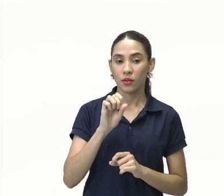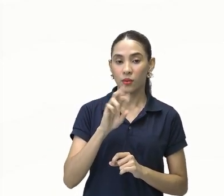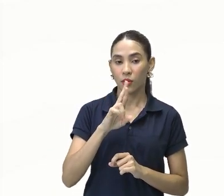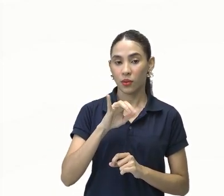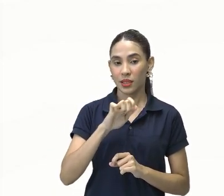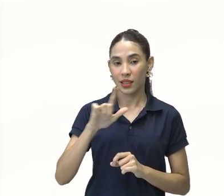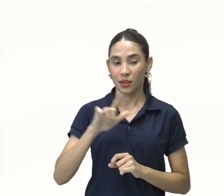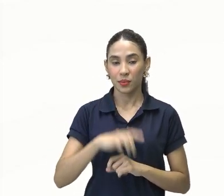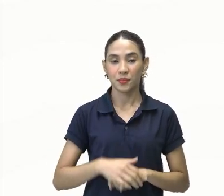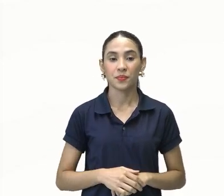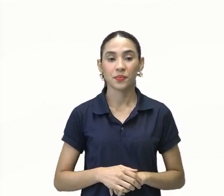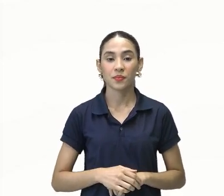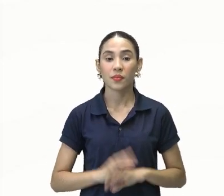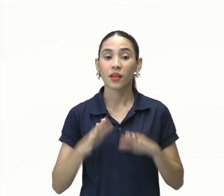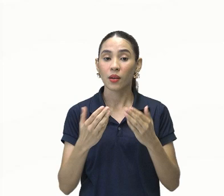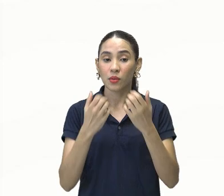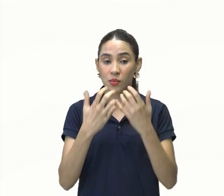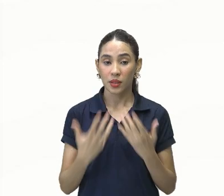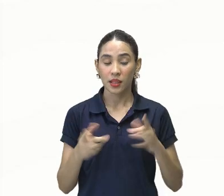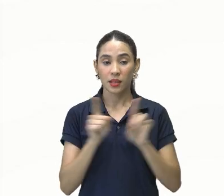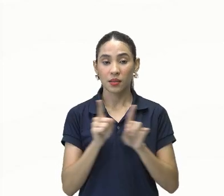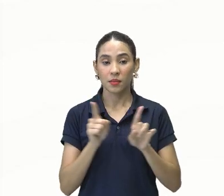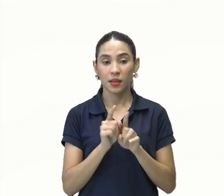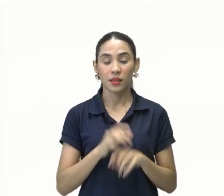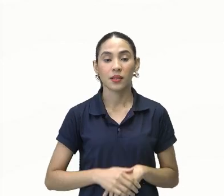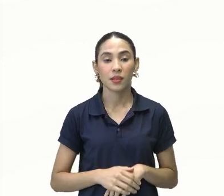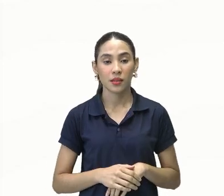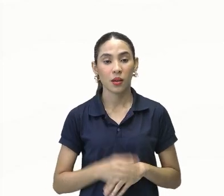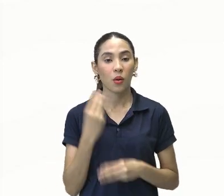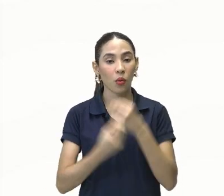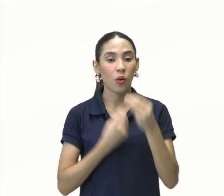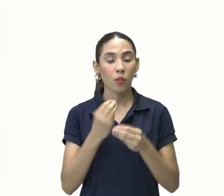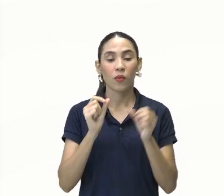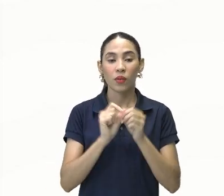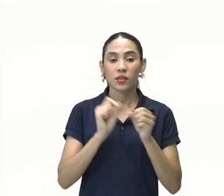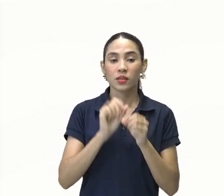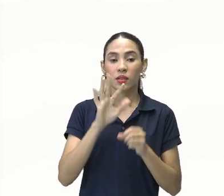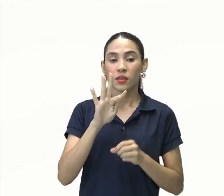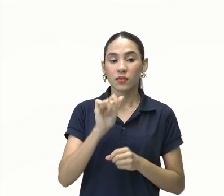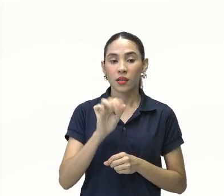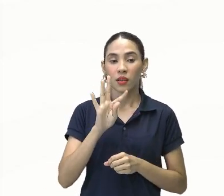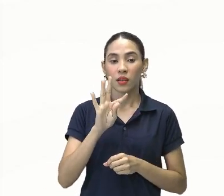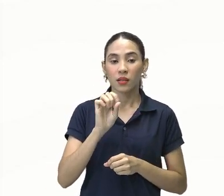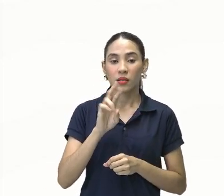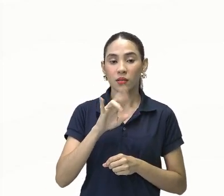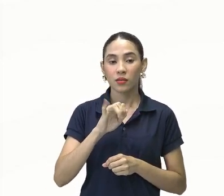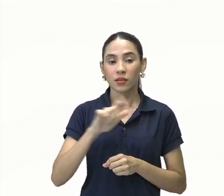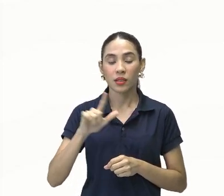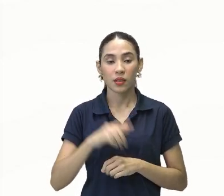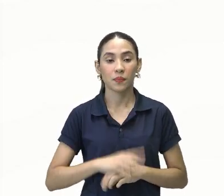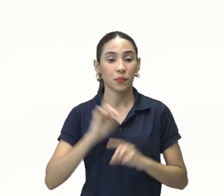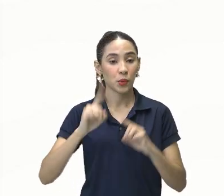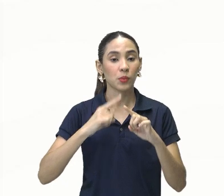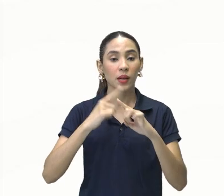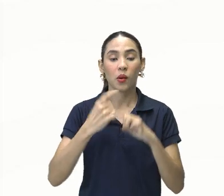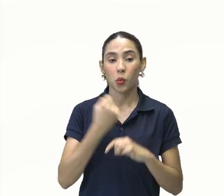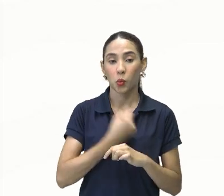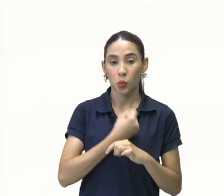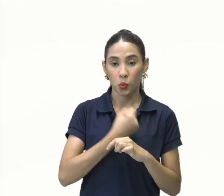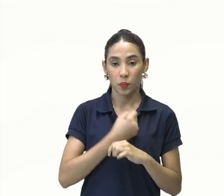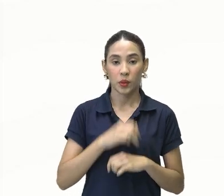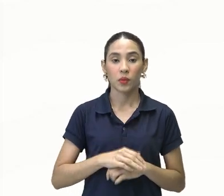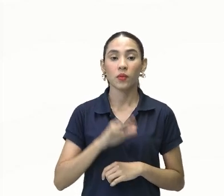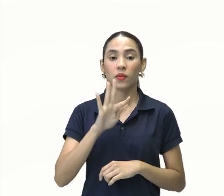fatorial. E como eu falei para vocês, como é que a gente resolve fatorial? Basta multiplicar o número que está